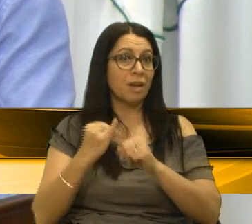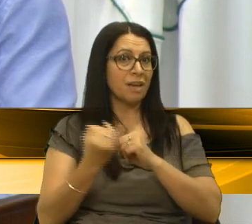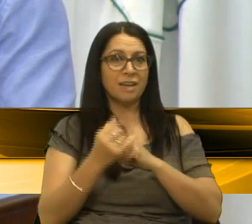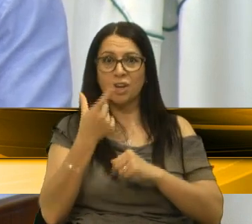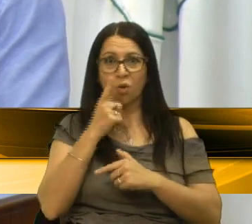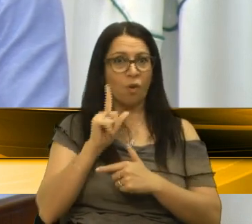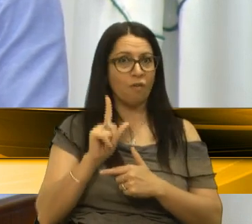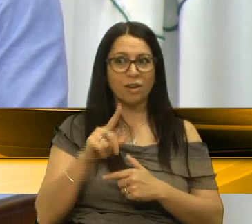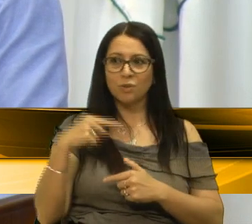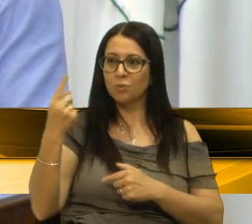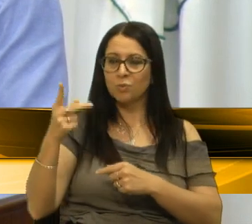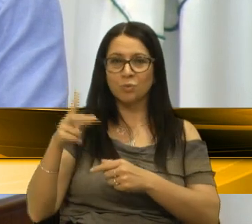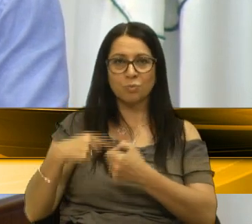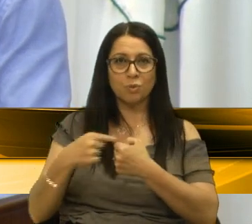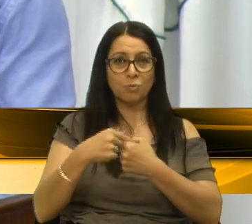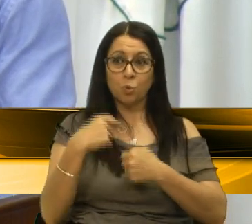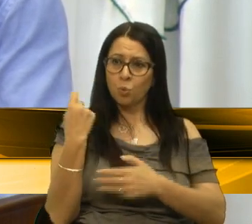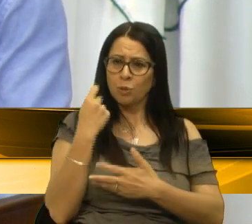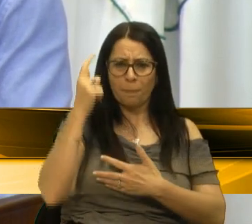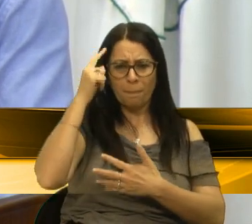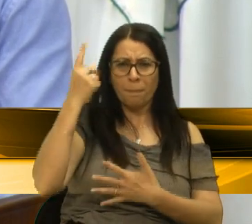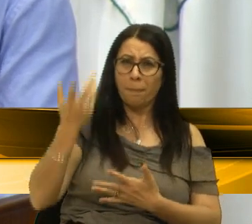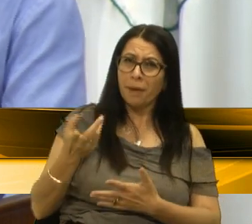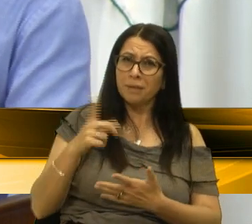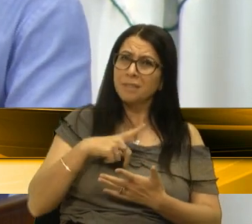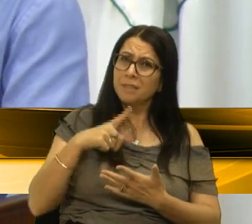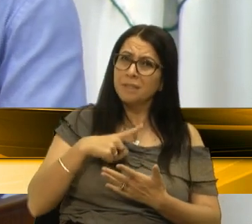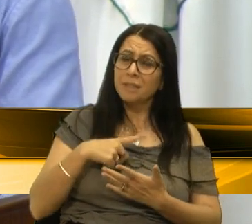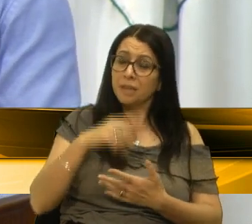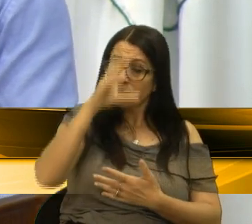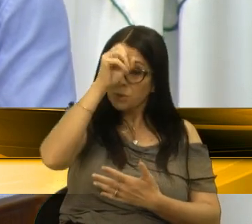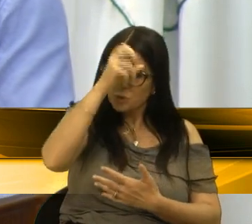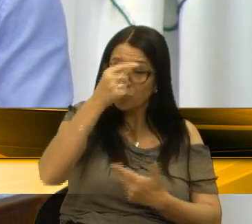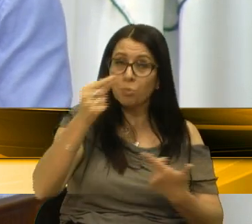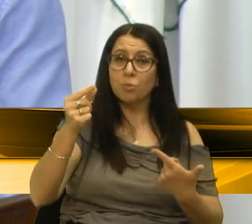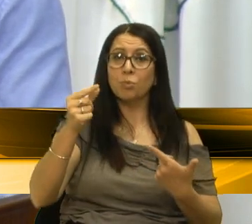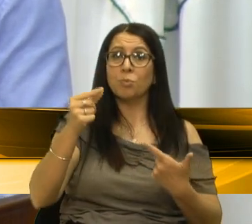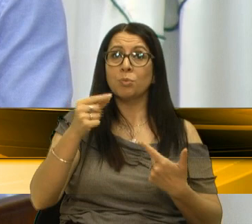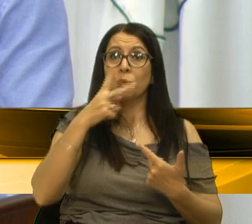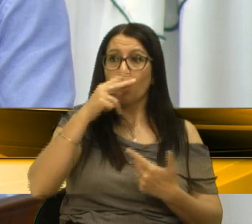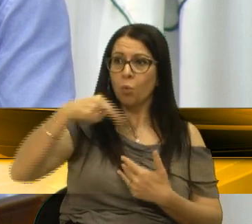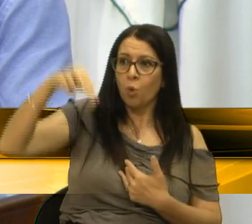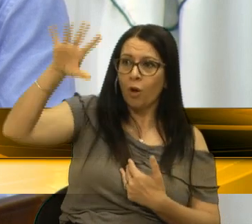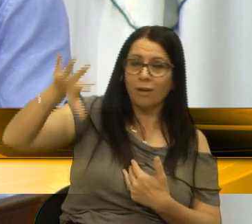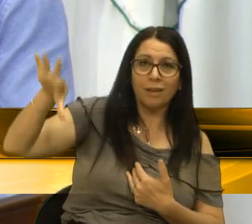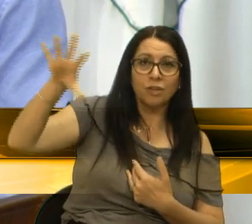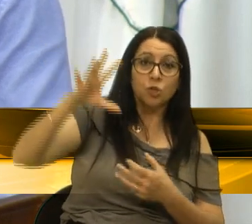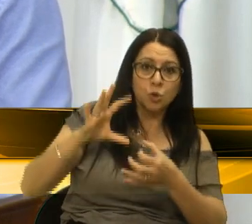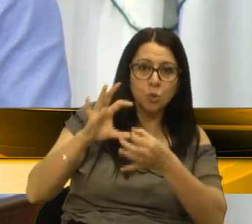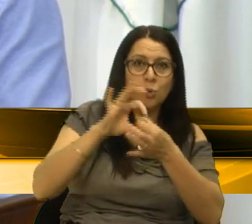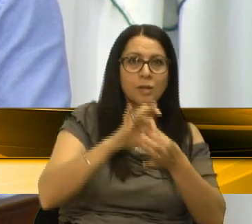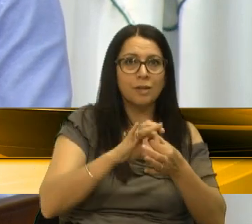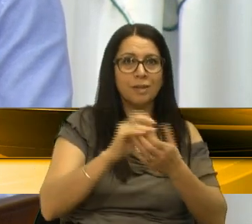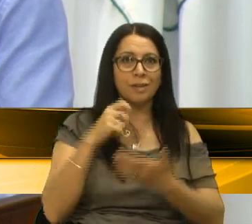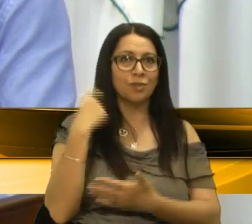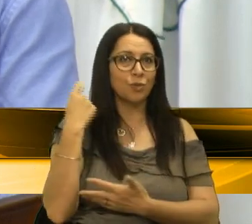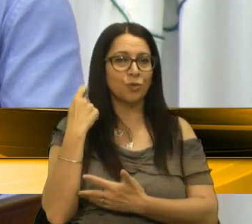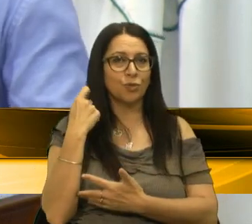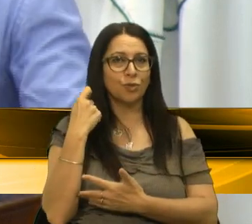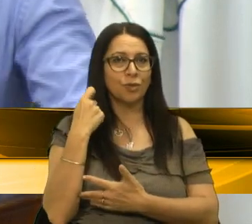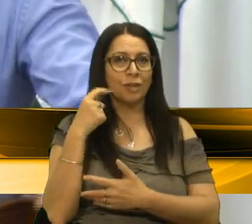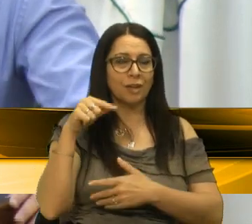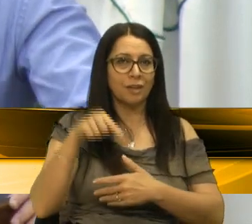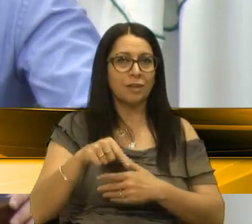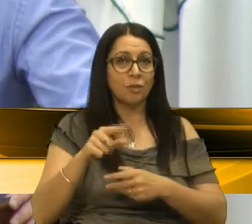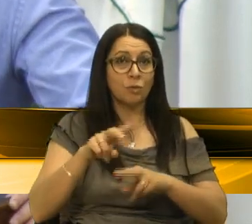municípios, o Rio Grande do Sul, que parece ter aprendido um pouco com o Nordeste e se unir à bancada gaúcha e o parlamento em